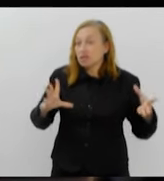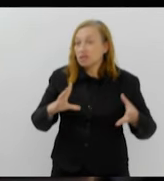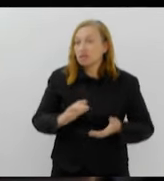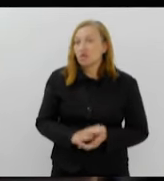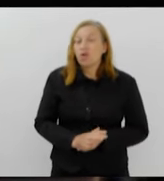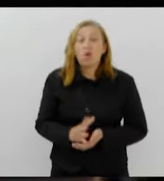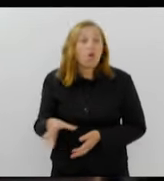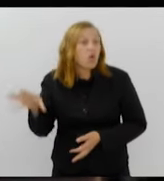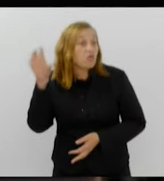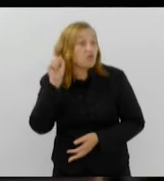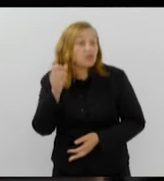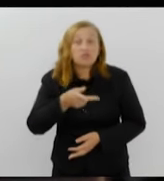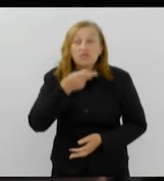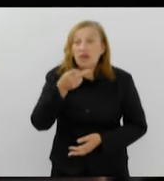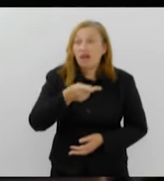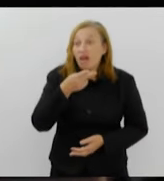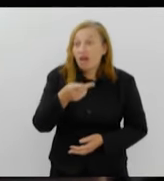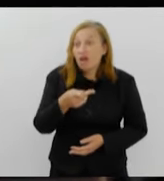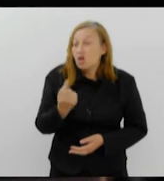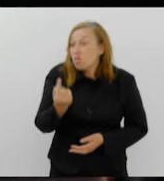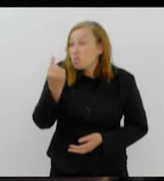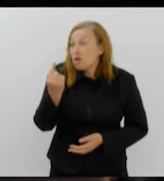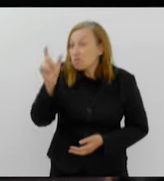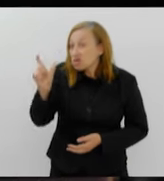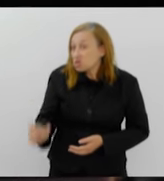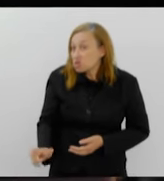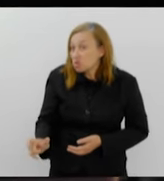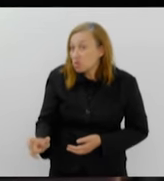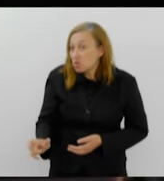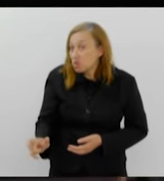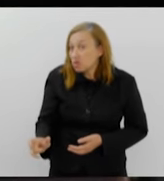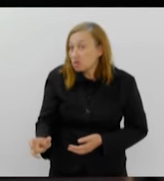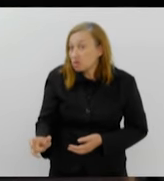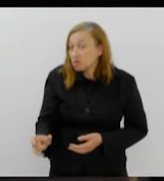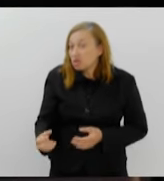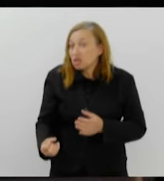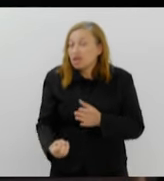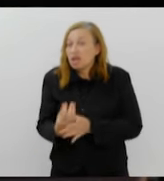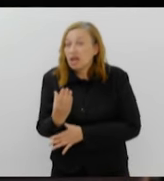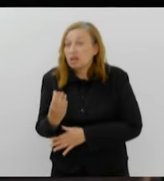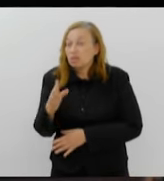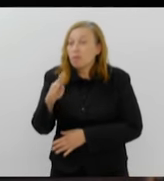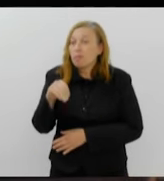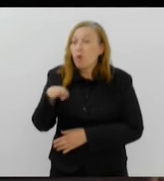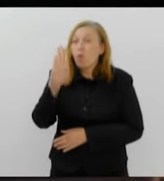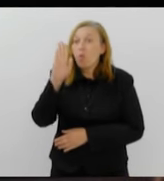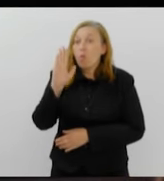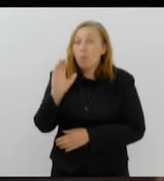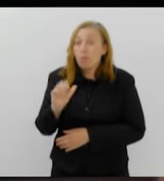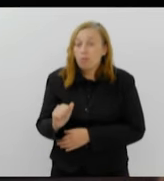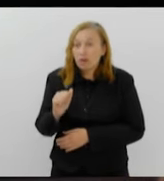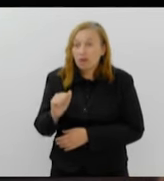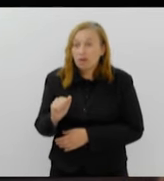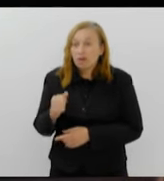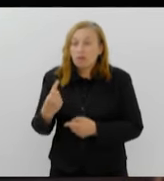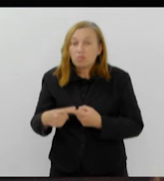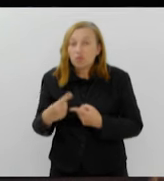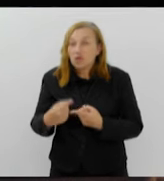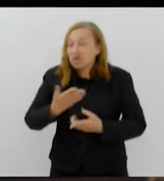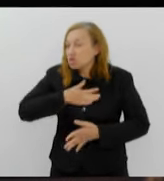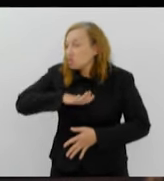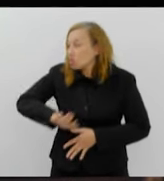ouvido falar que uma pessoa tinha fabricado uma bomba porque Tava infeliz e